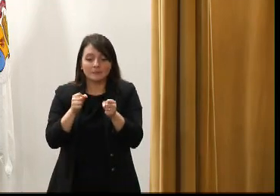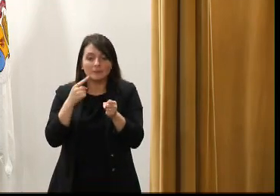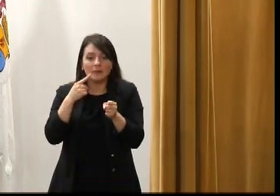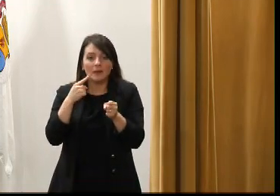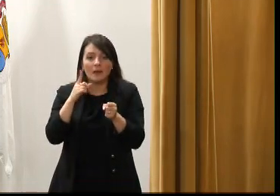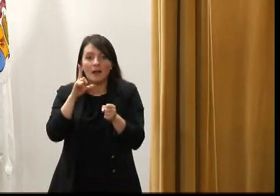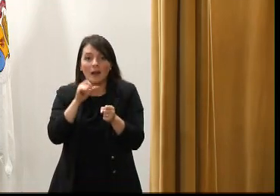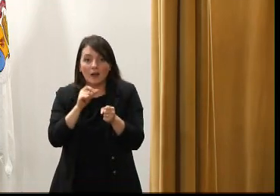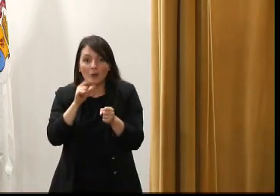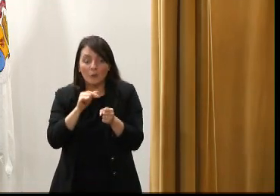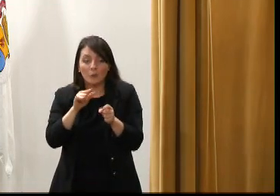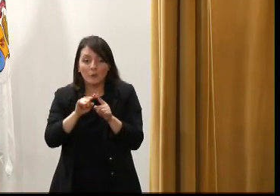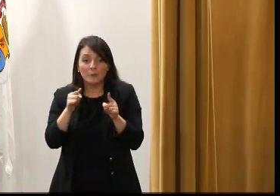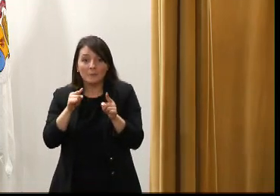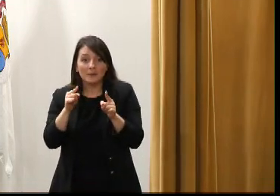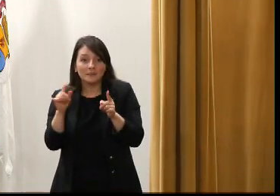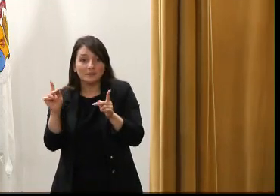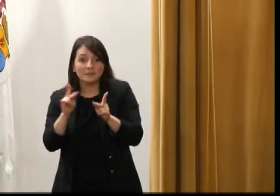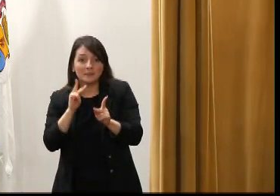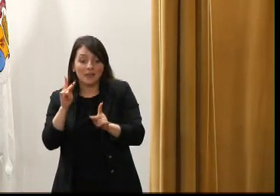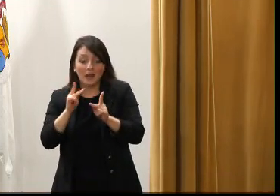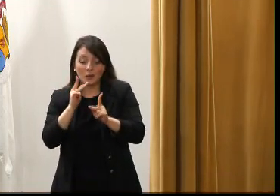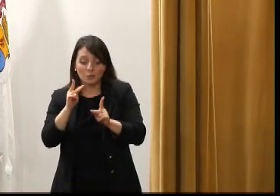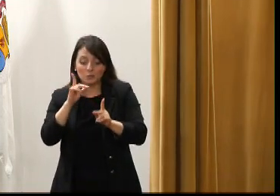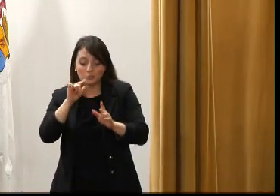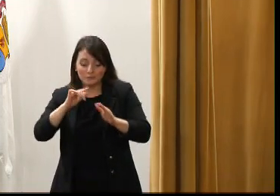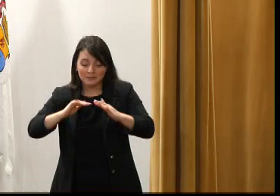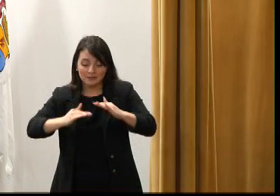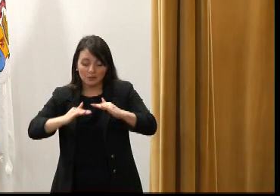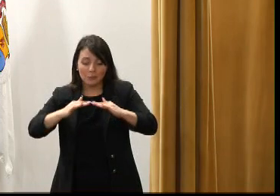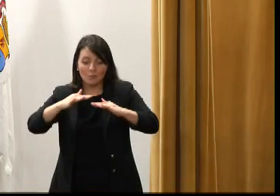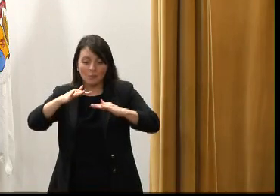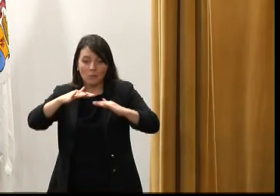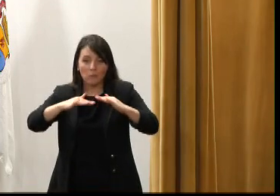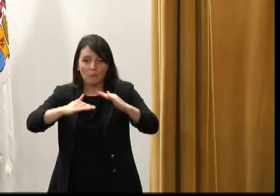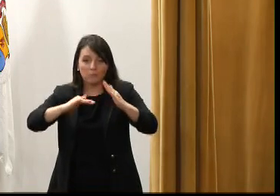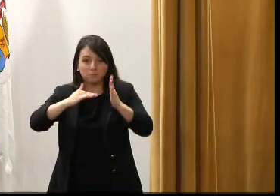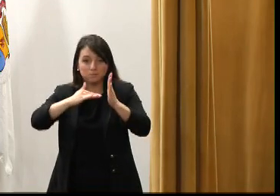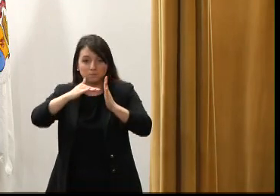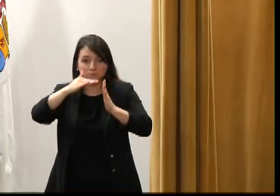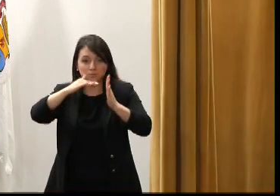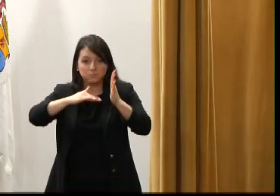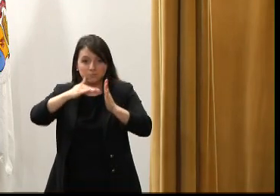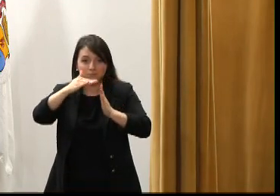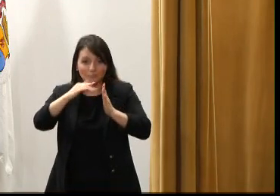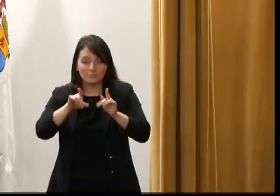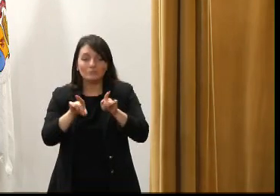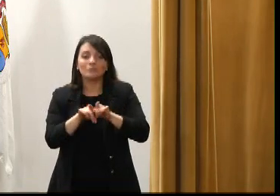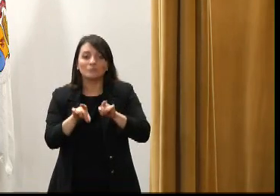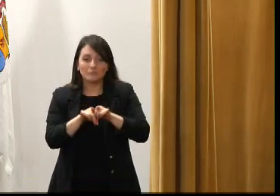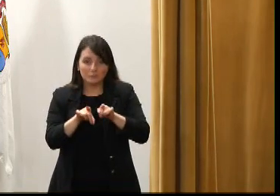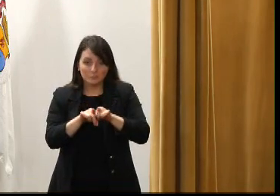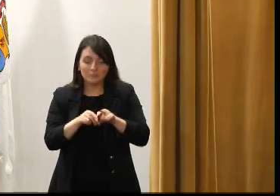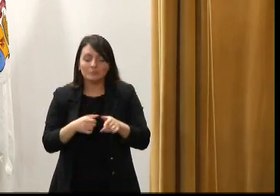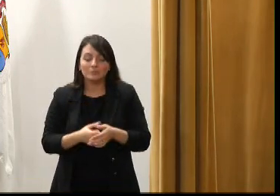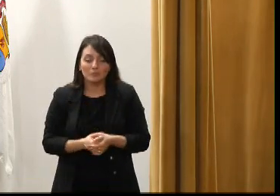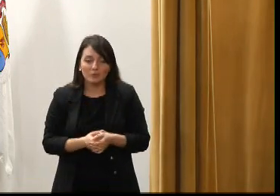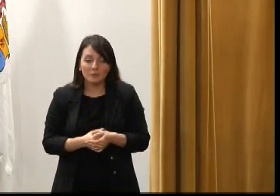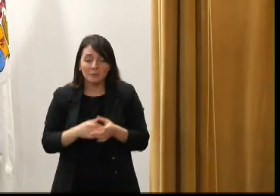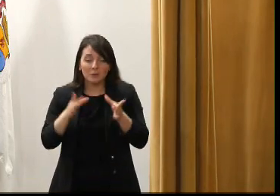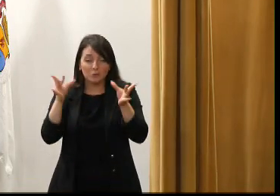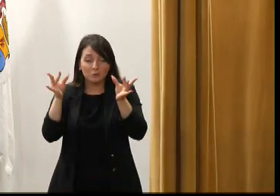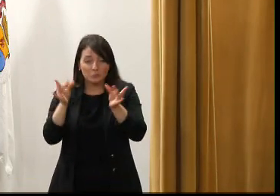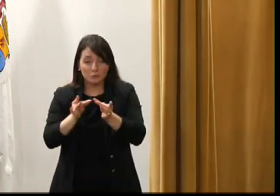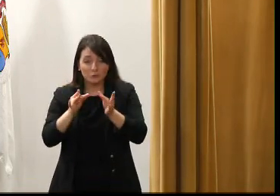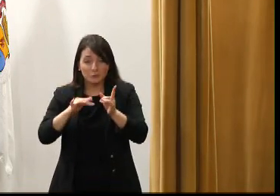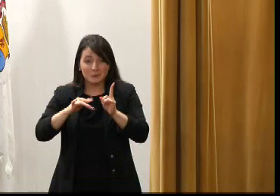esvaziar, como sobe o nível da água. Né? E isso, então, gera, né, um funil